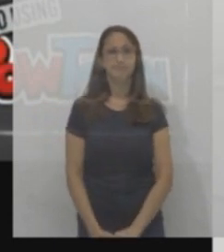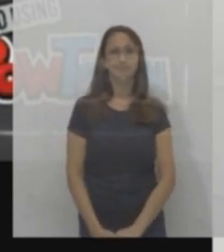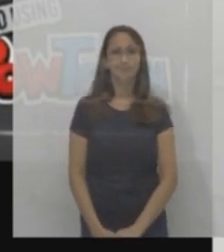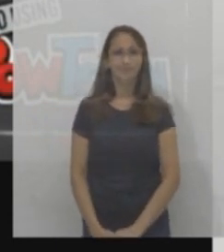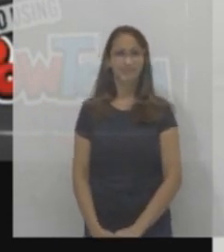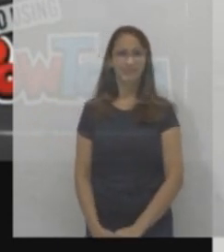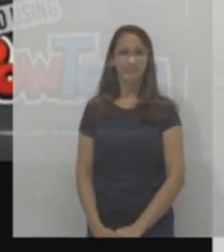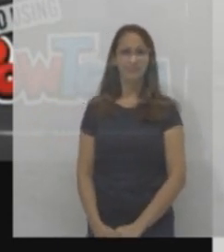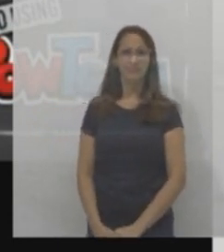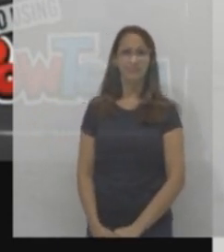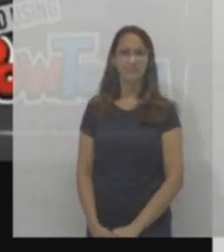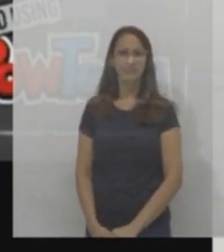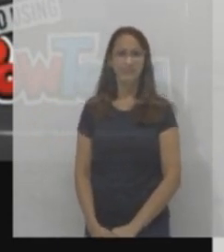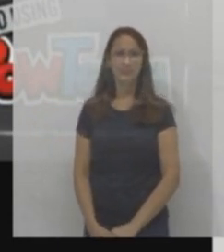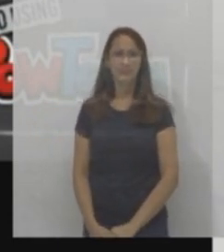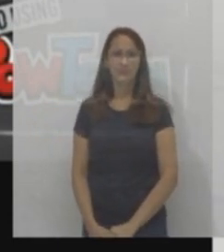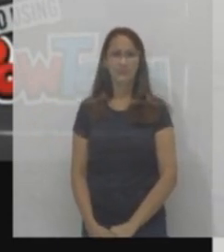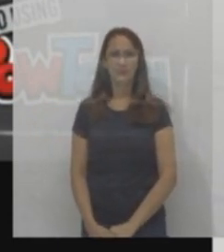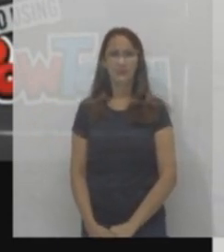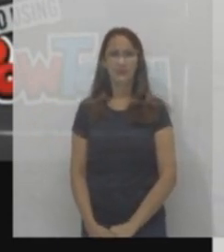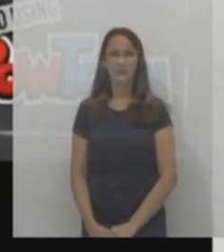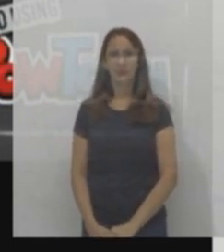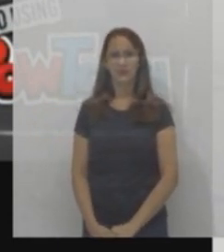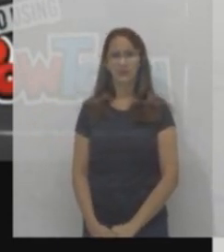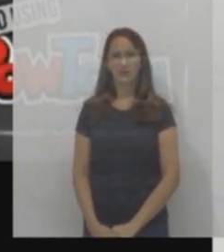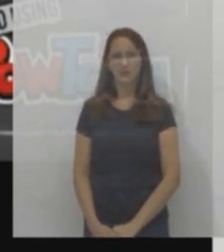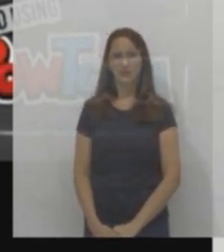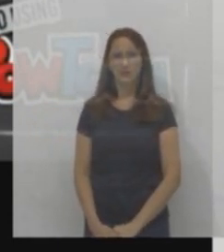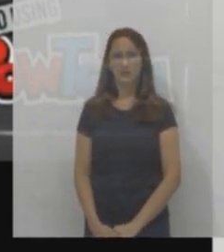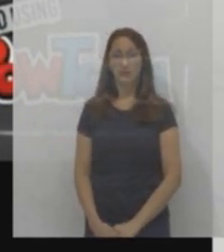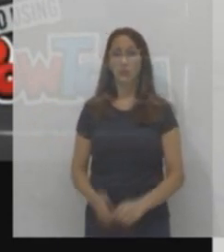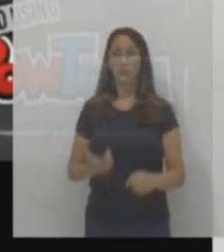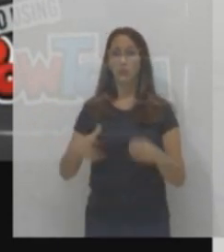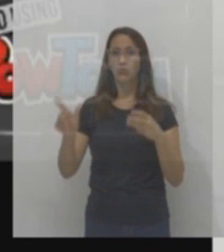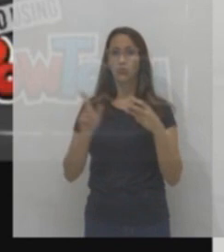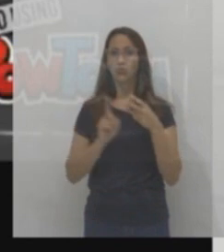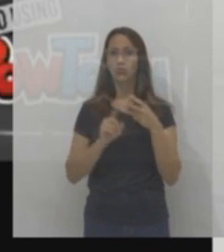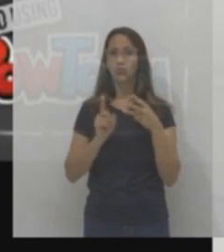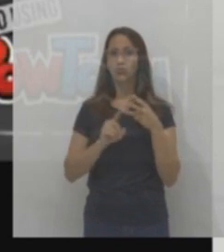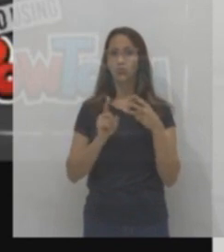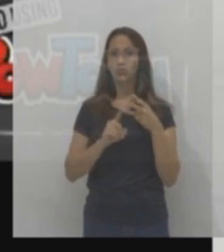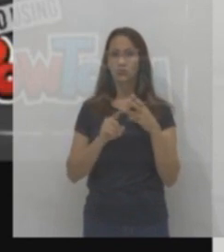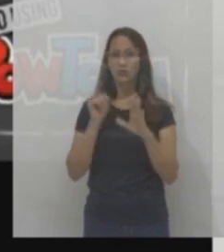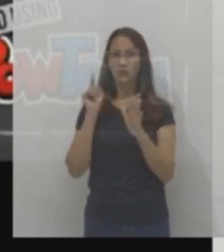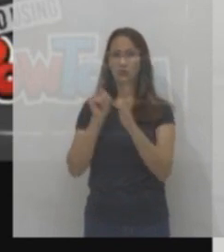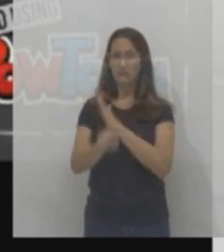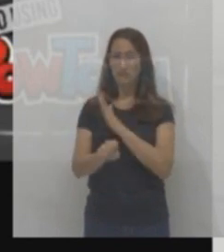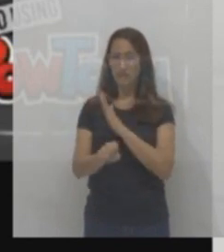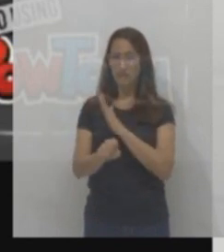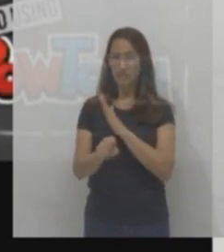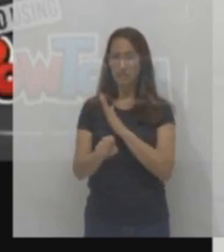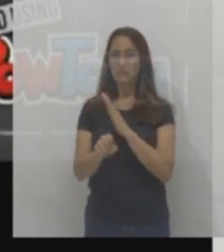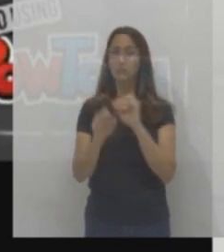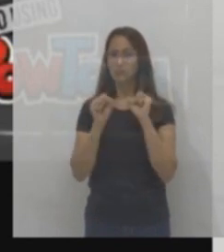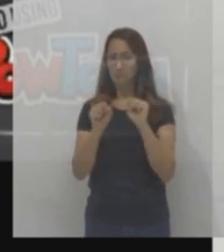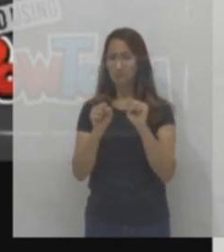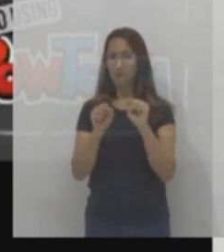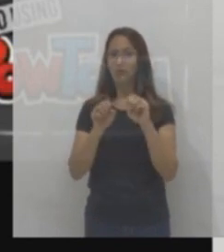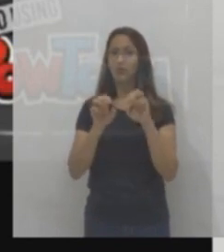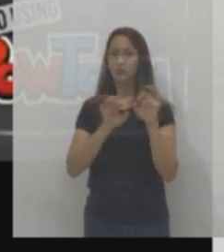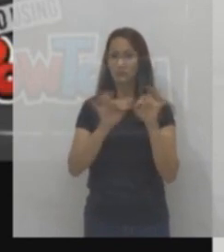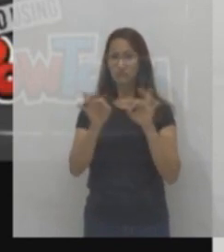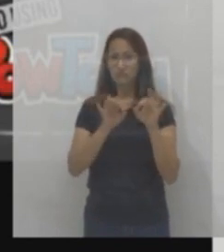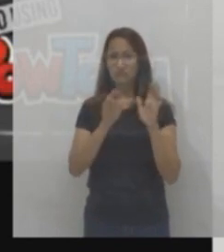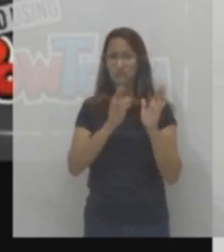Opa, aqui é um exemplo aberto, tá? Ele está fazendo uma pergunta para você, para mostrar que essa estrutura pode ser usada também